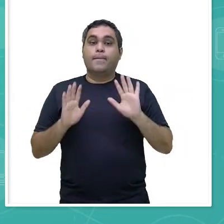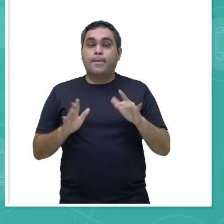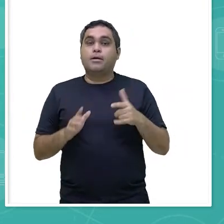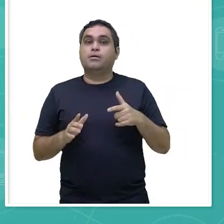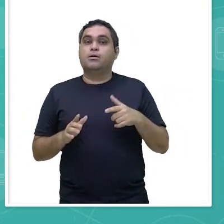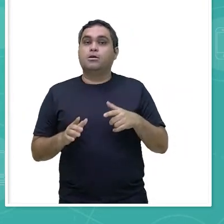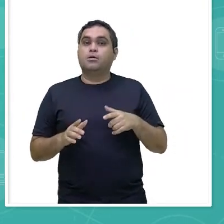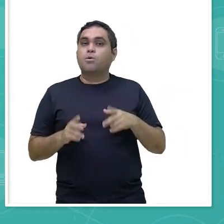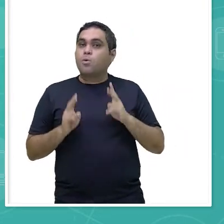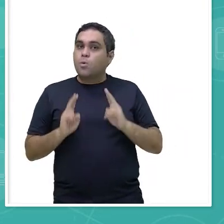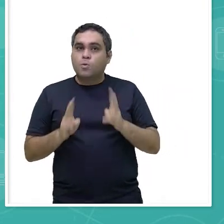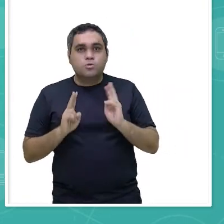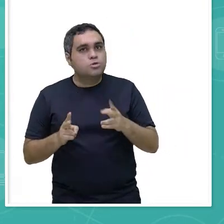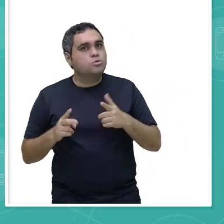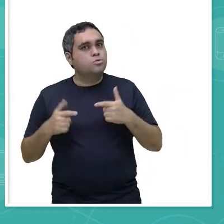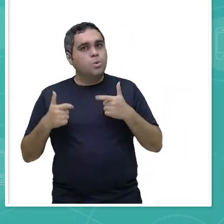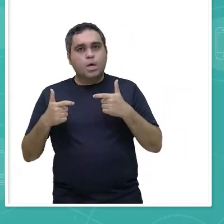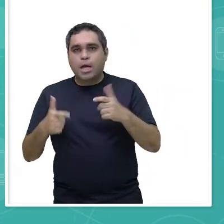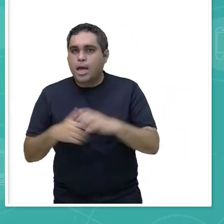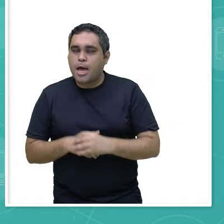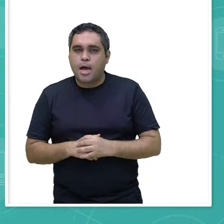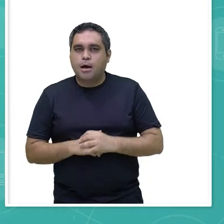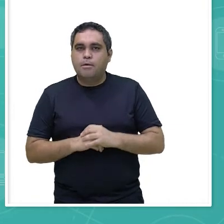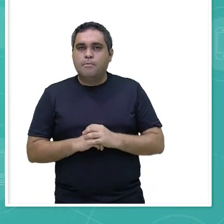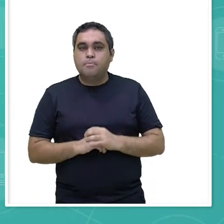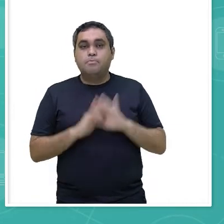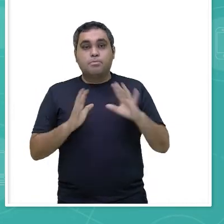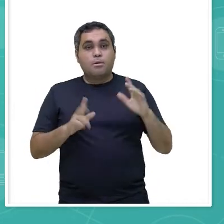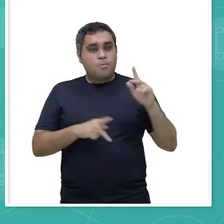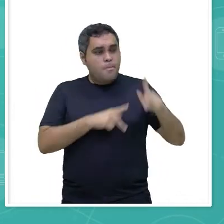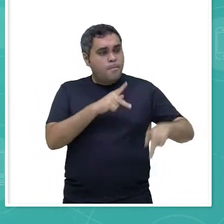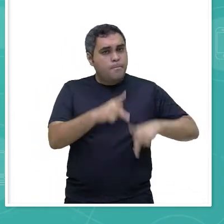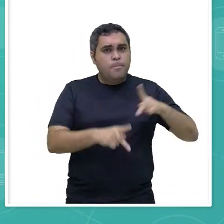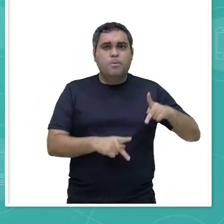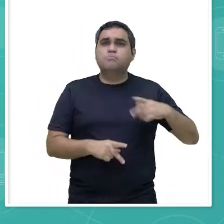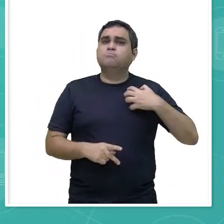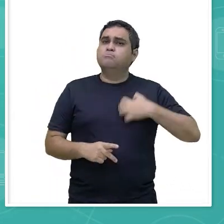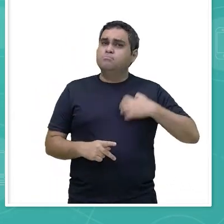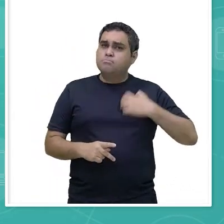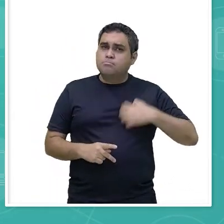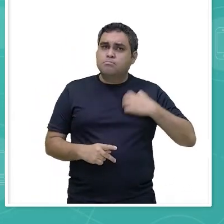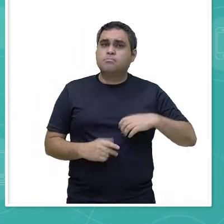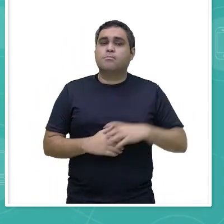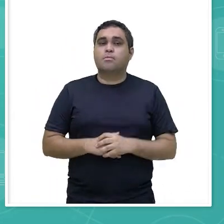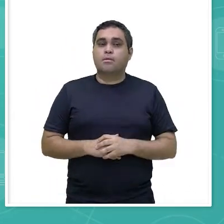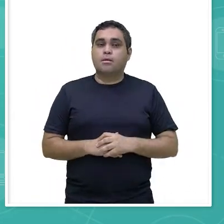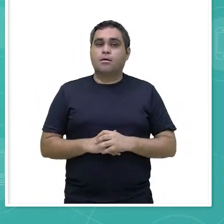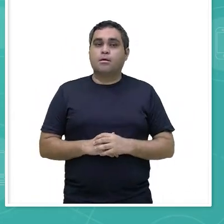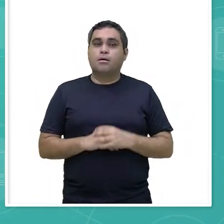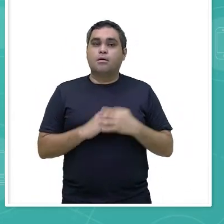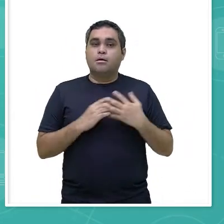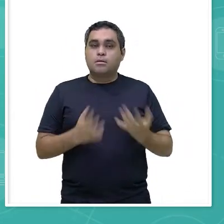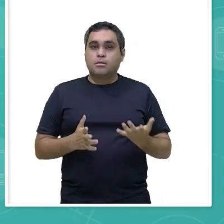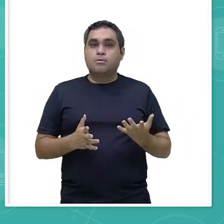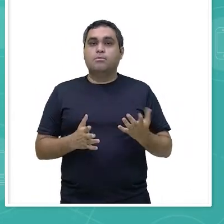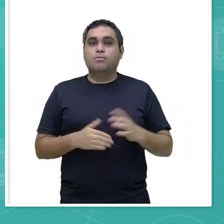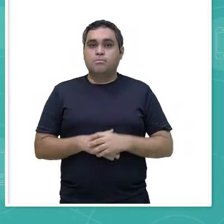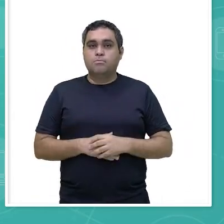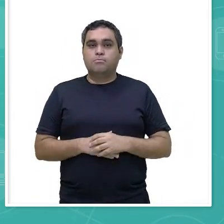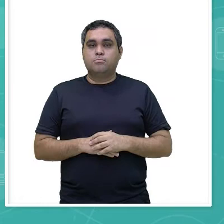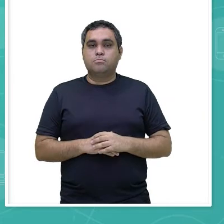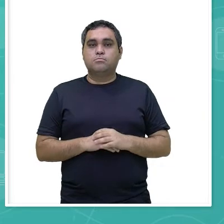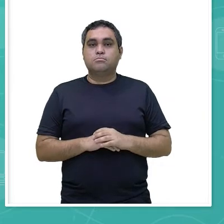conversas. Então houve o descontentamento popular. E aí nós vamos ter a aliança que vai ser entre bolchevique mais o povo contra